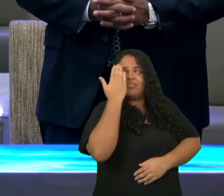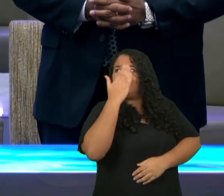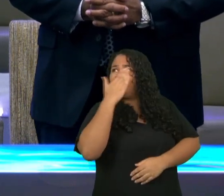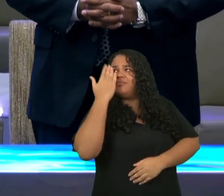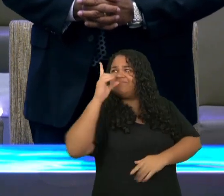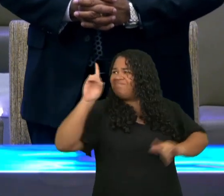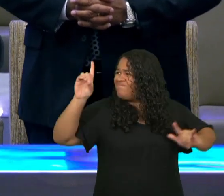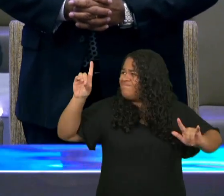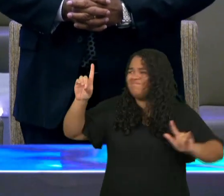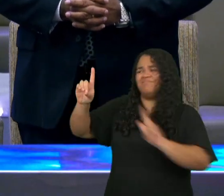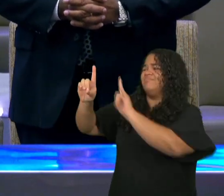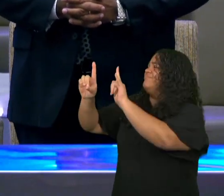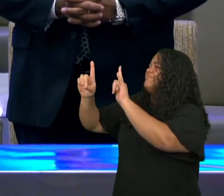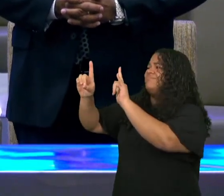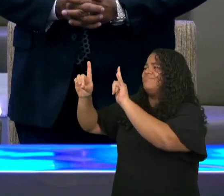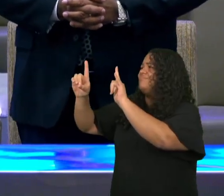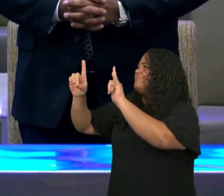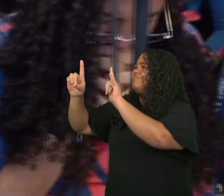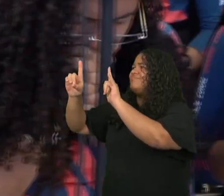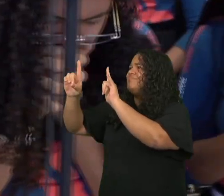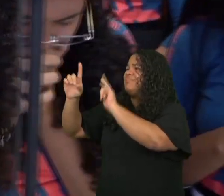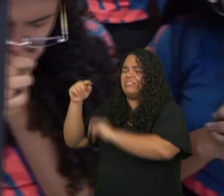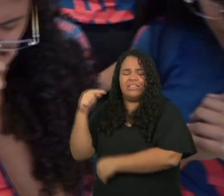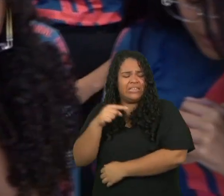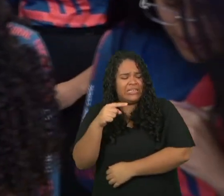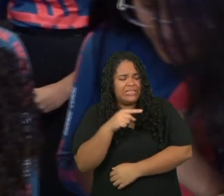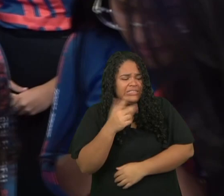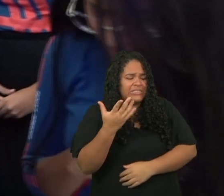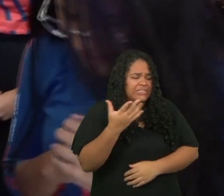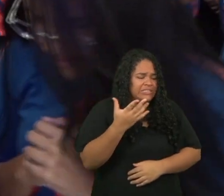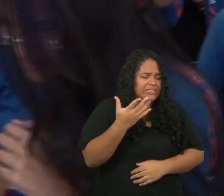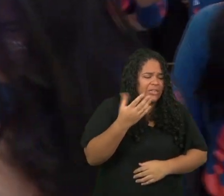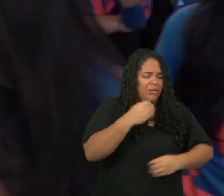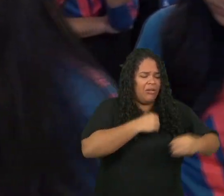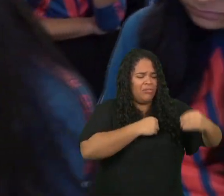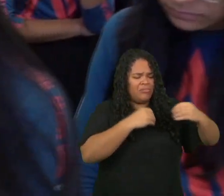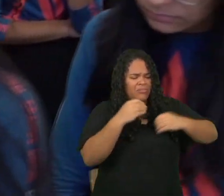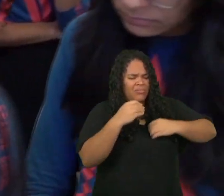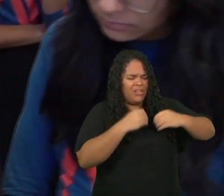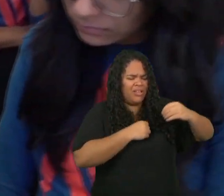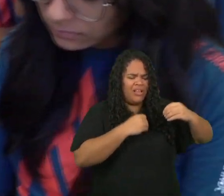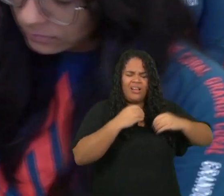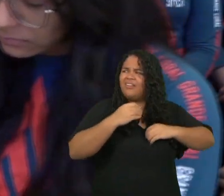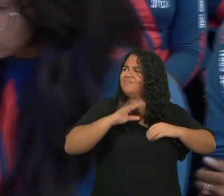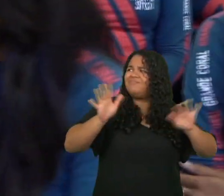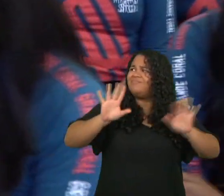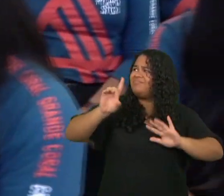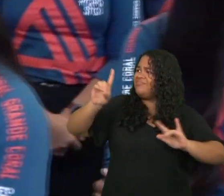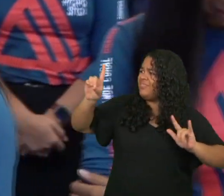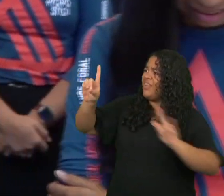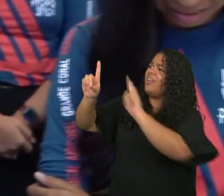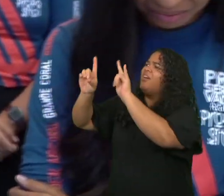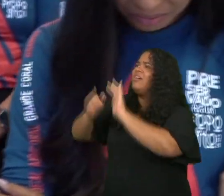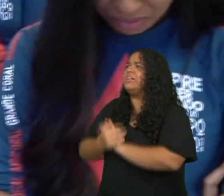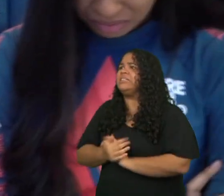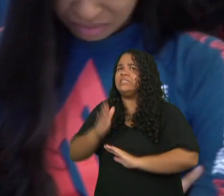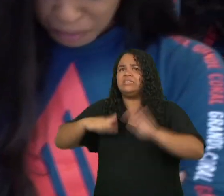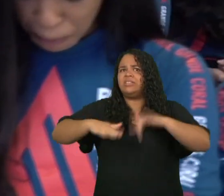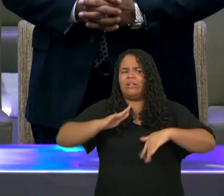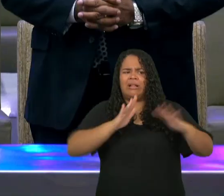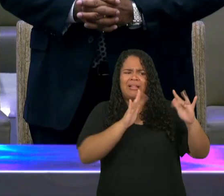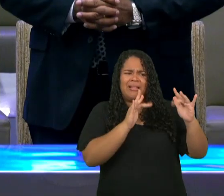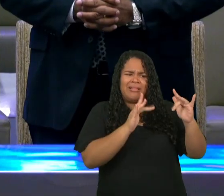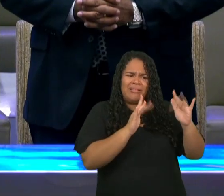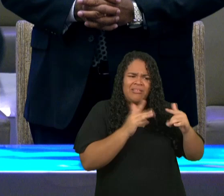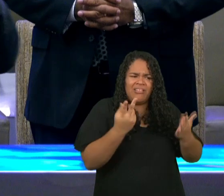Amar mais do que a impureza. Do que esse namoro indecente.